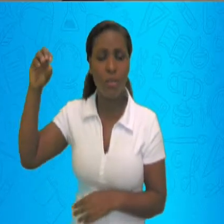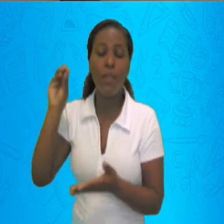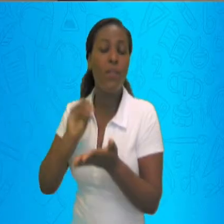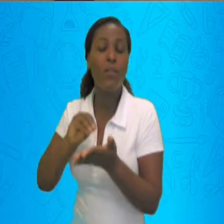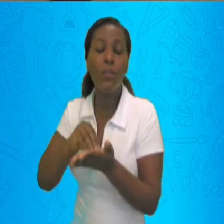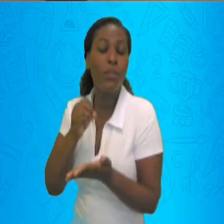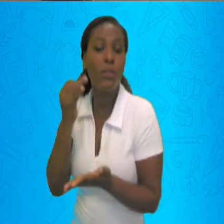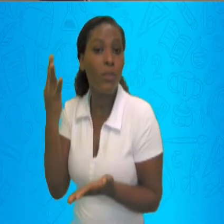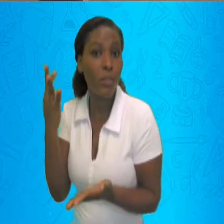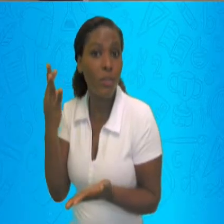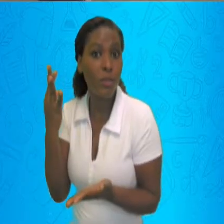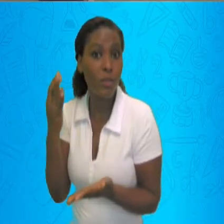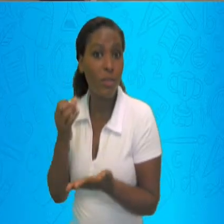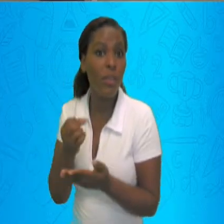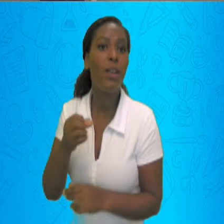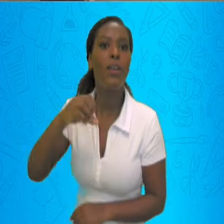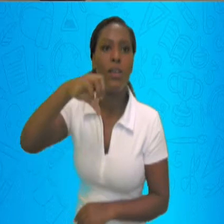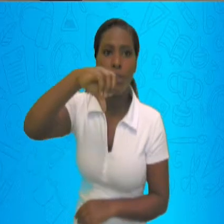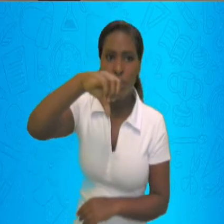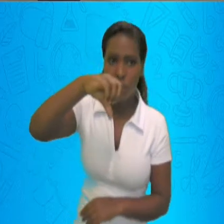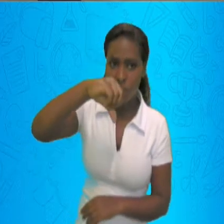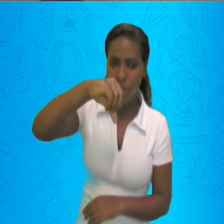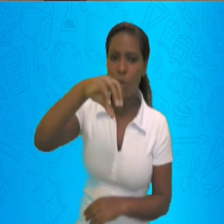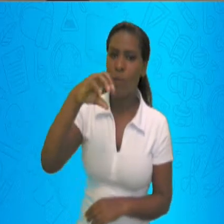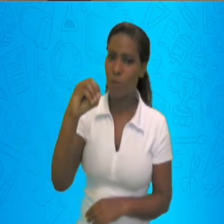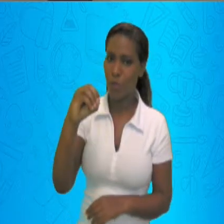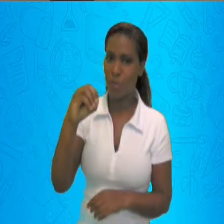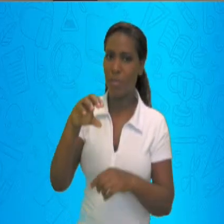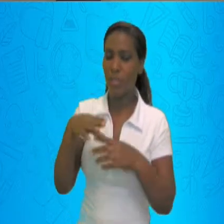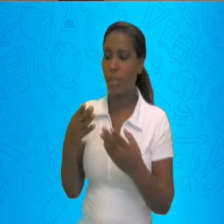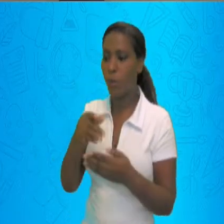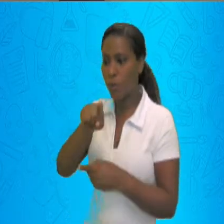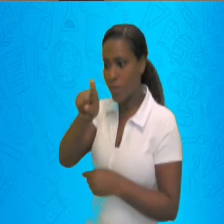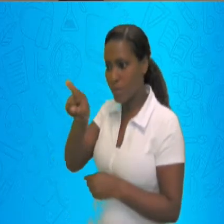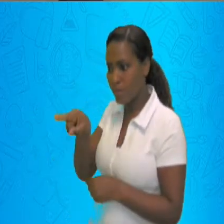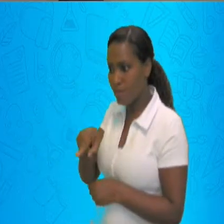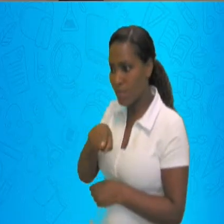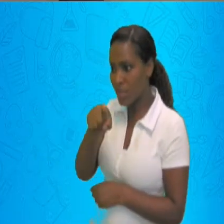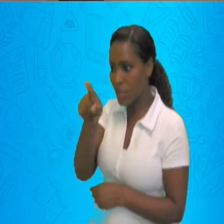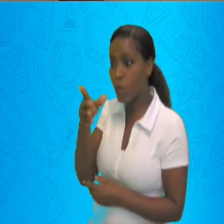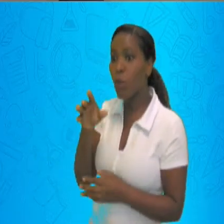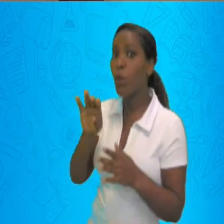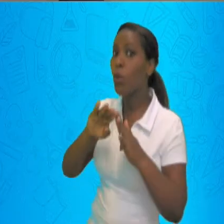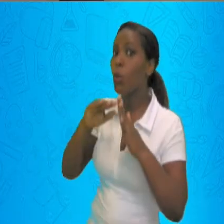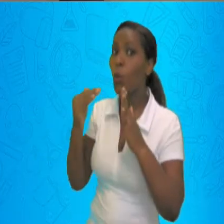igual a 90. Agora eu vou conseguir resolver. Eu vou fazer, olha,